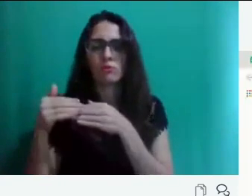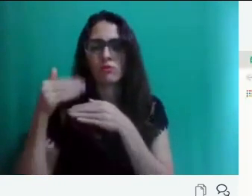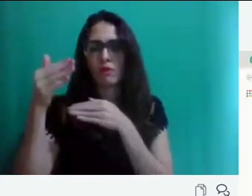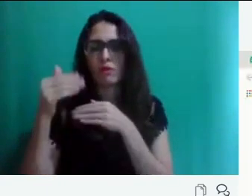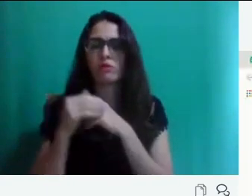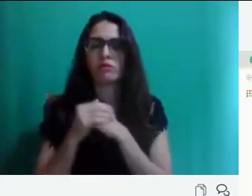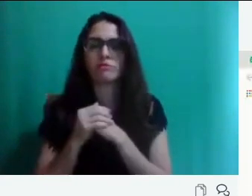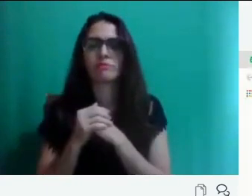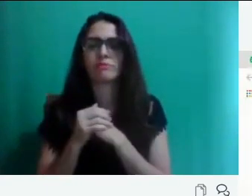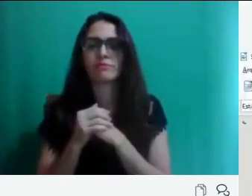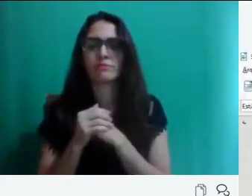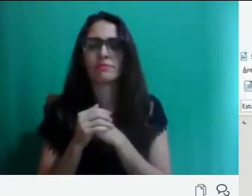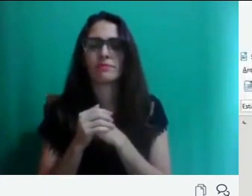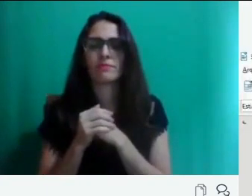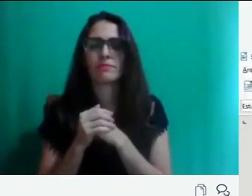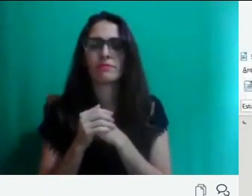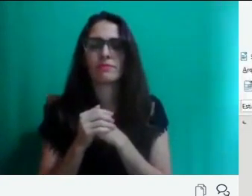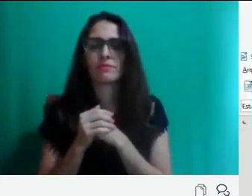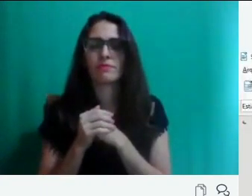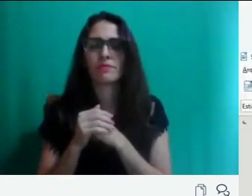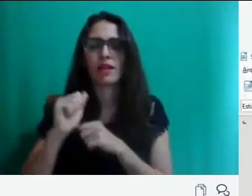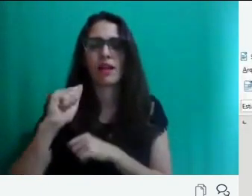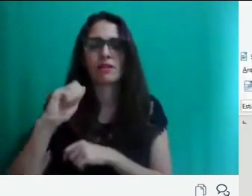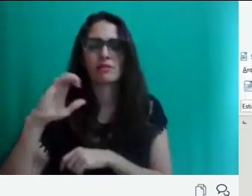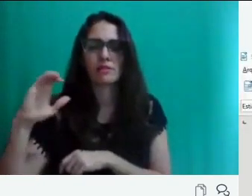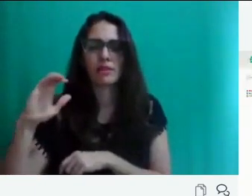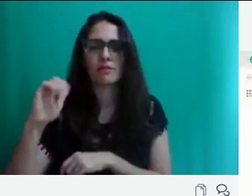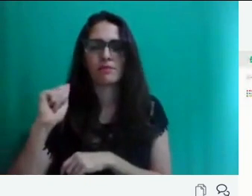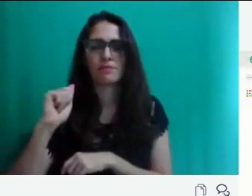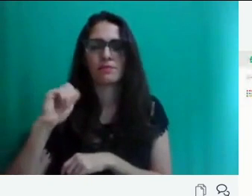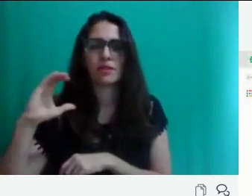externo, ampla concorrência.